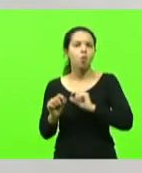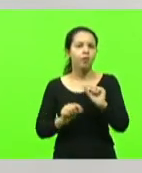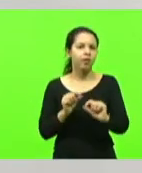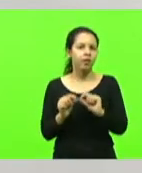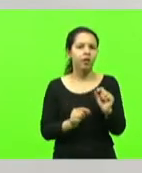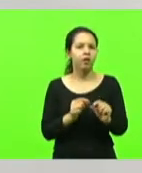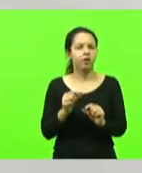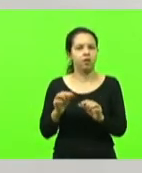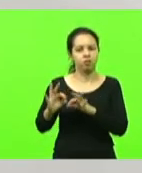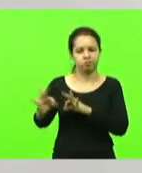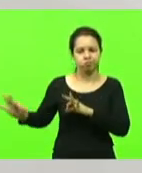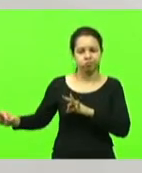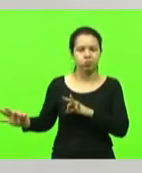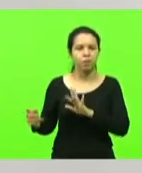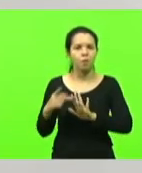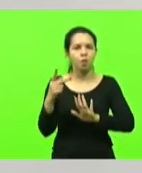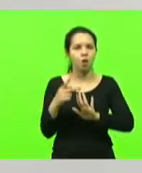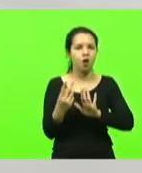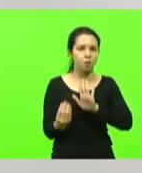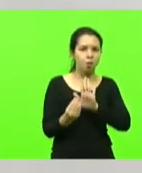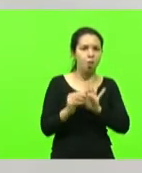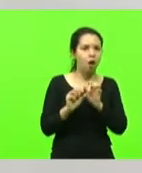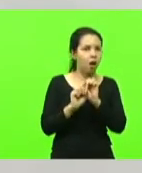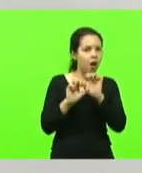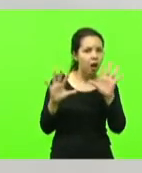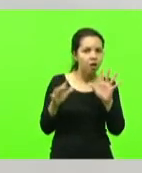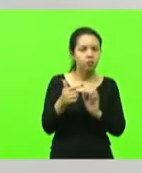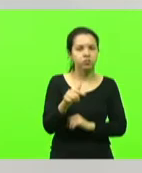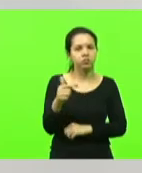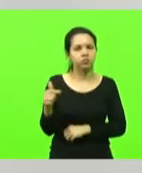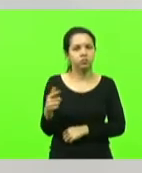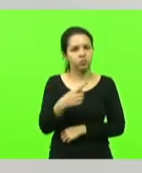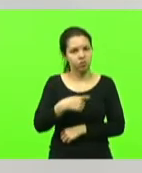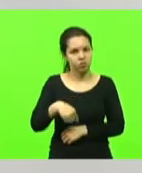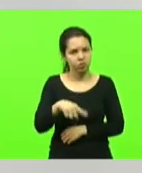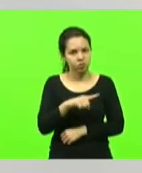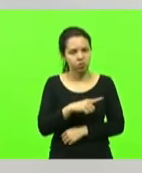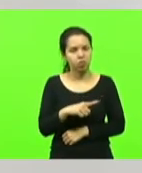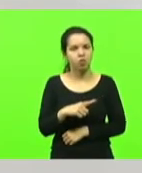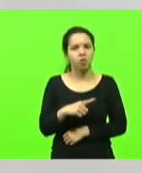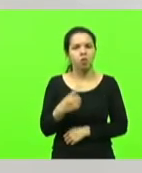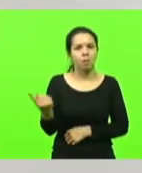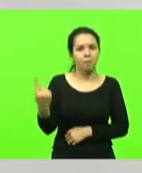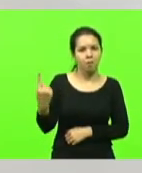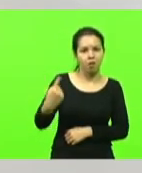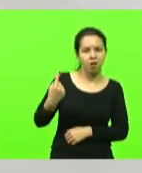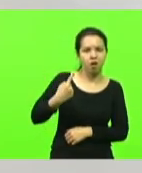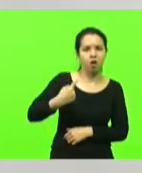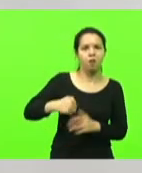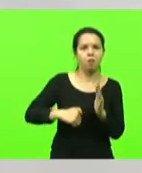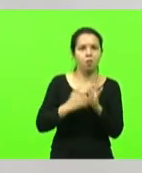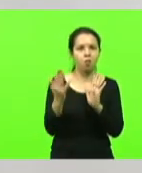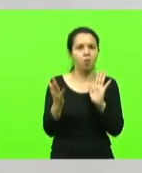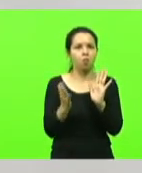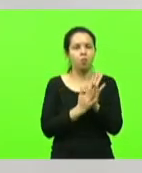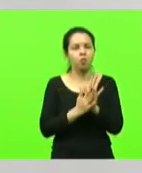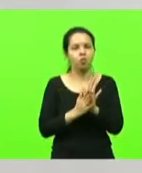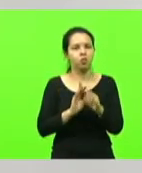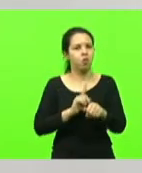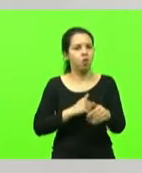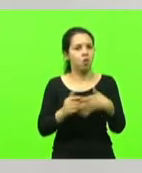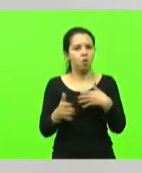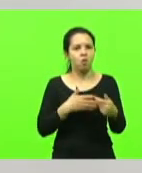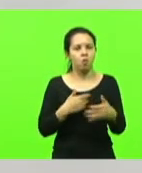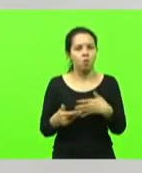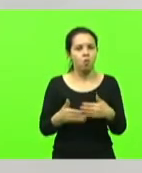portaria não deixa claro. Então, estamos sensíveis a receber autos de intimação e multas a qualquer hora. Cada escola